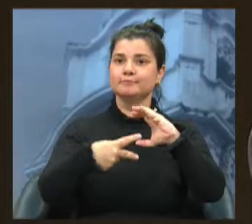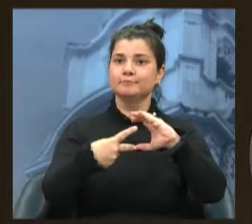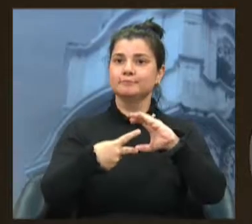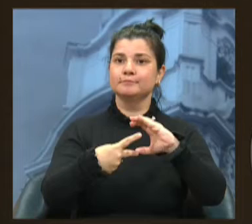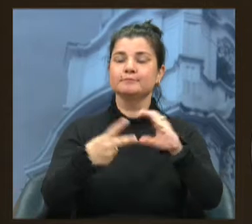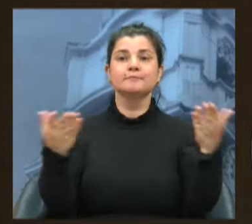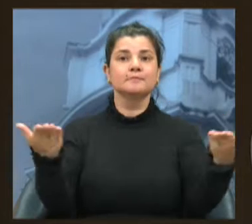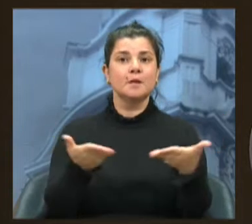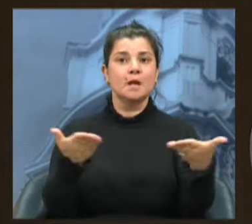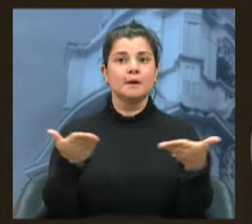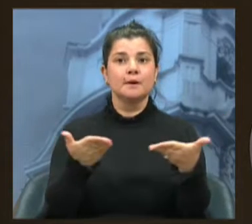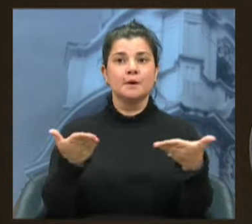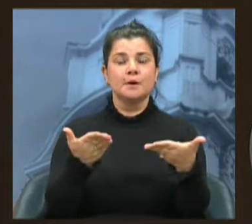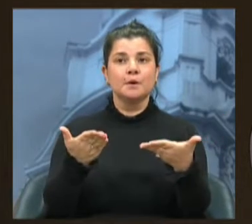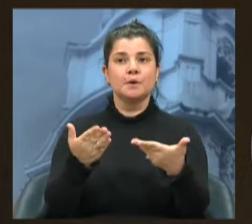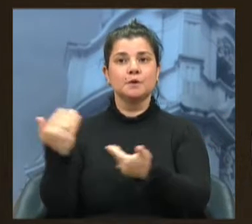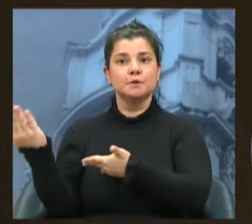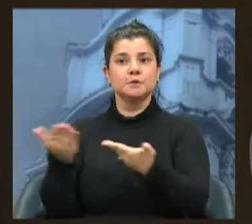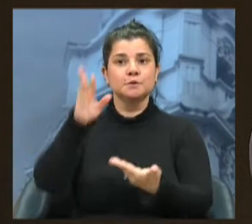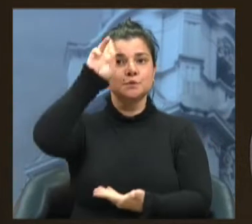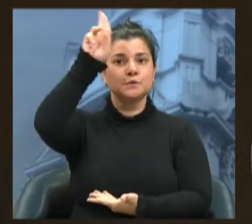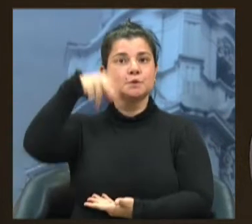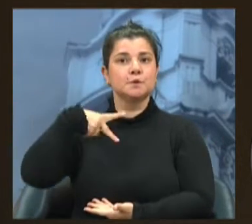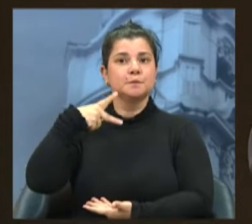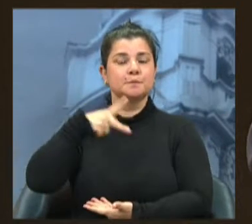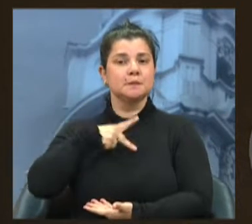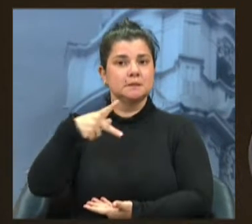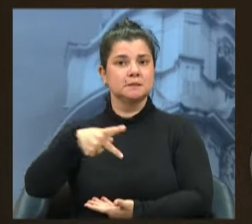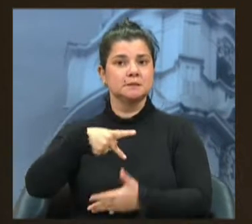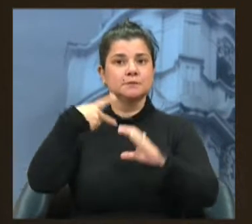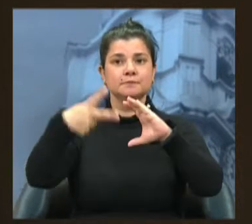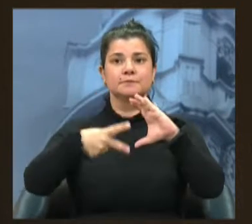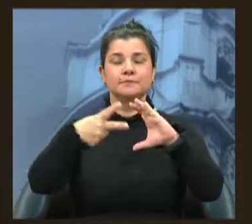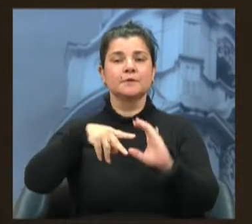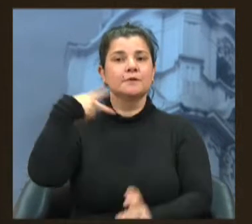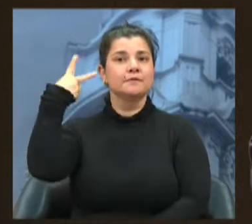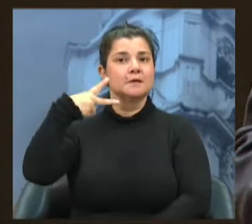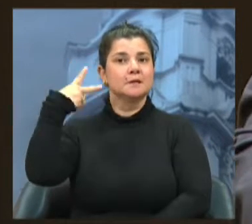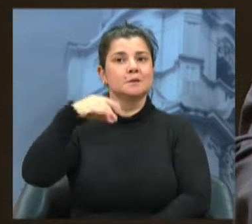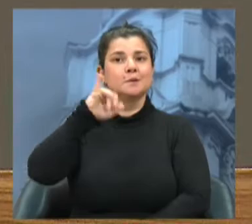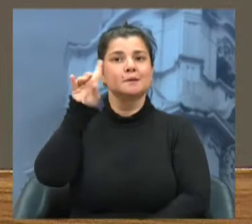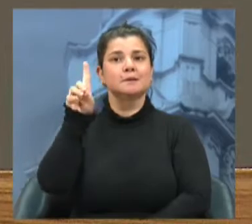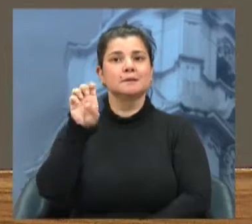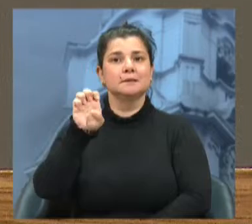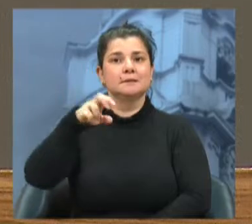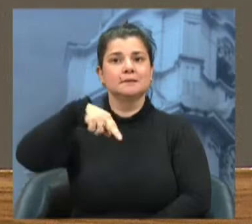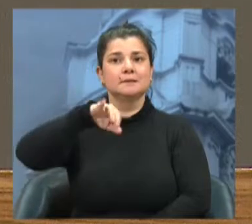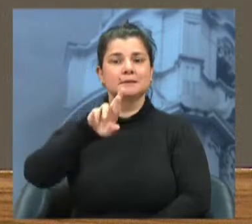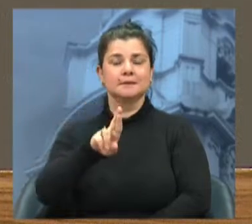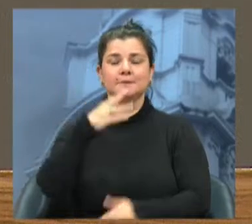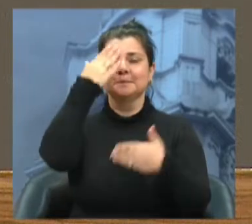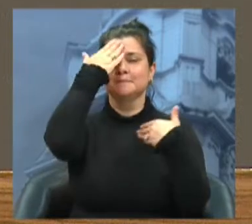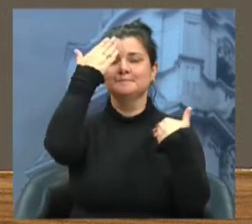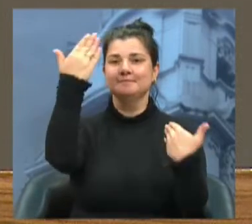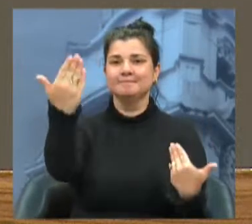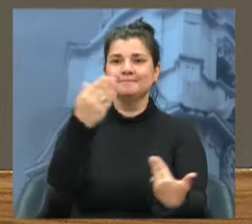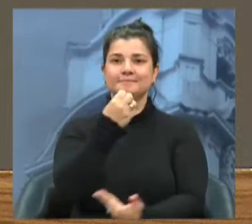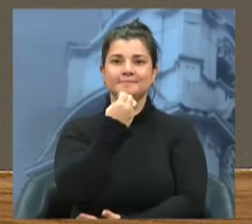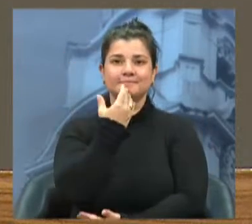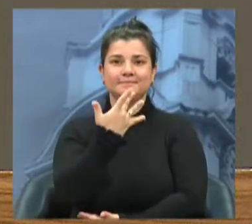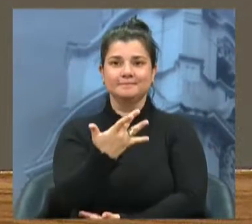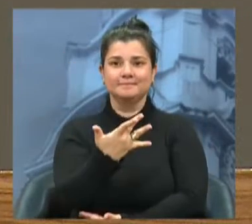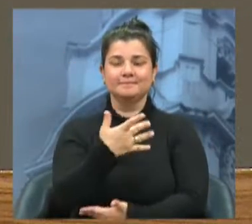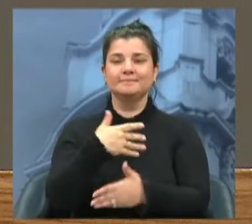De imediato, vamos passar a palavra ao senhor presidente da Câmara Municipal de Porto Alegre, vereador Edenir Sequim. Obrigado, boa tarde a todos.